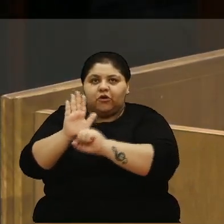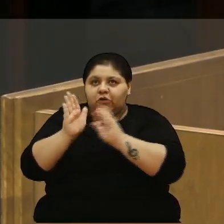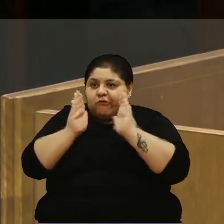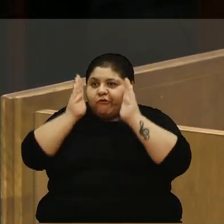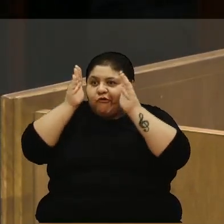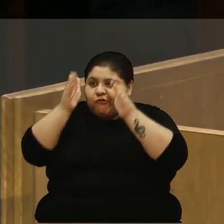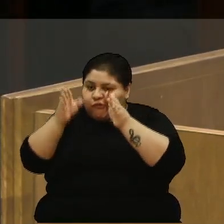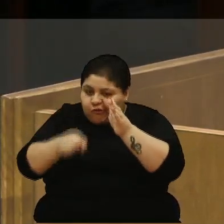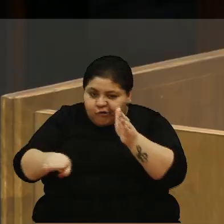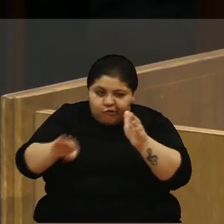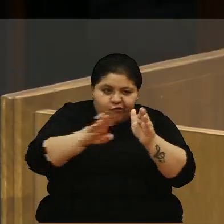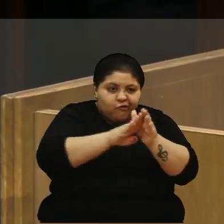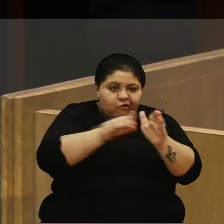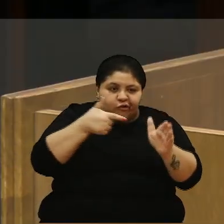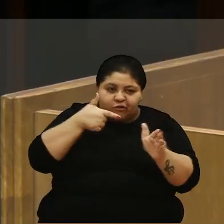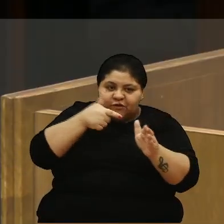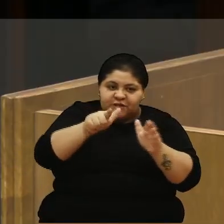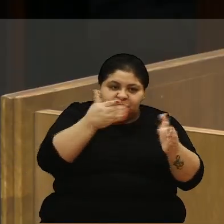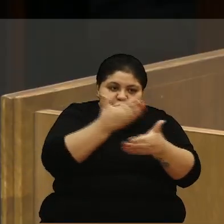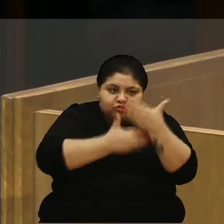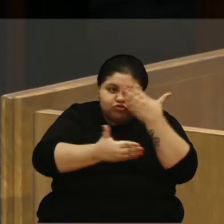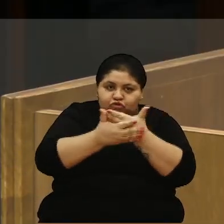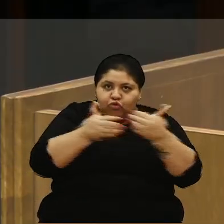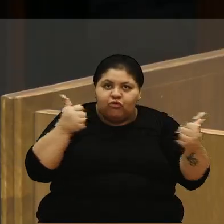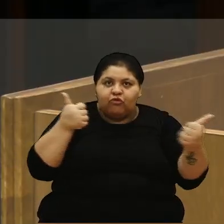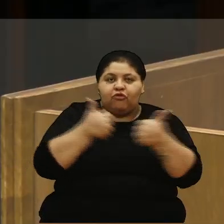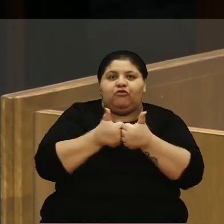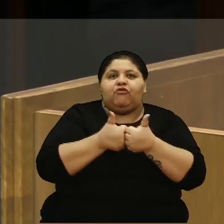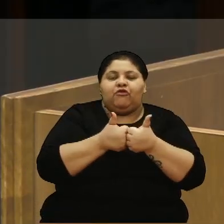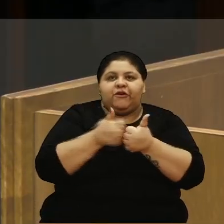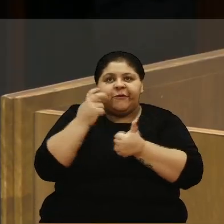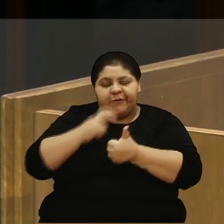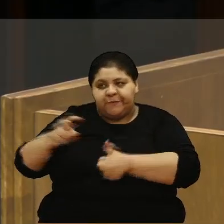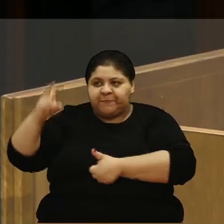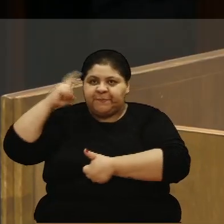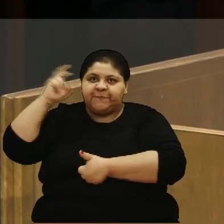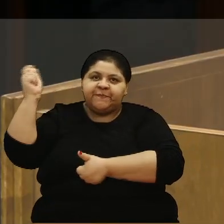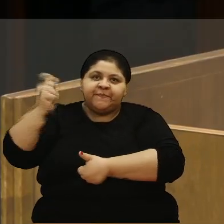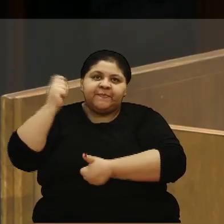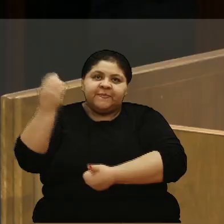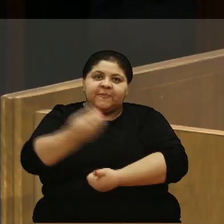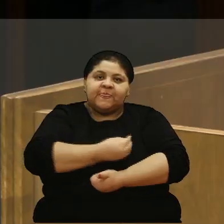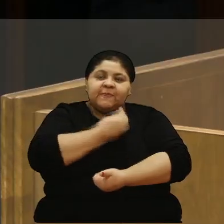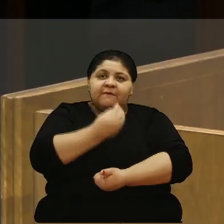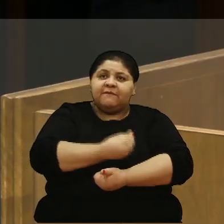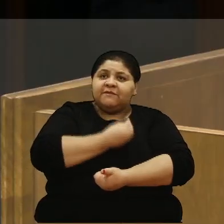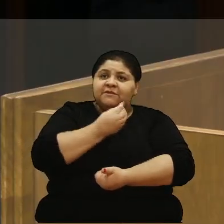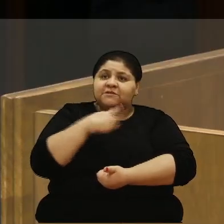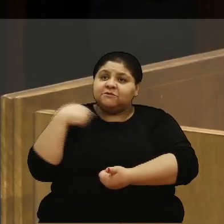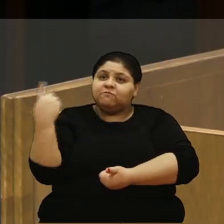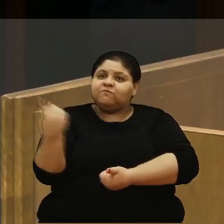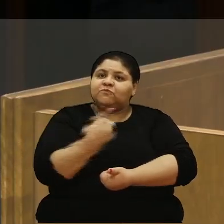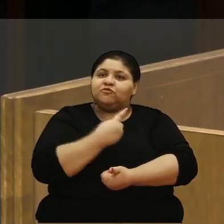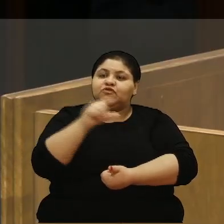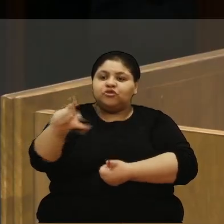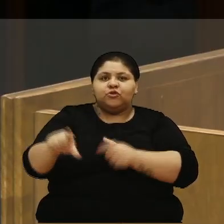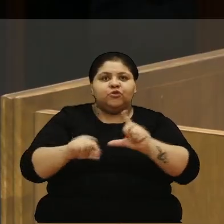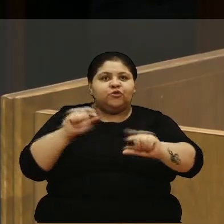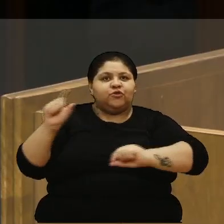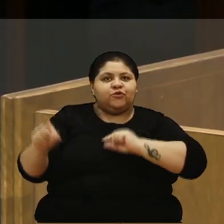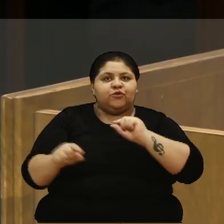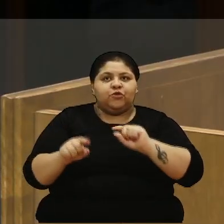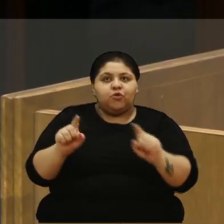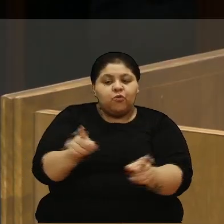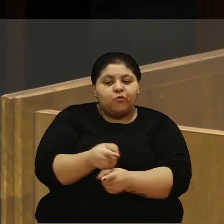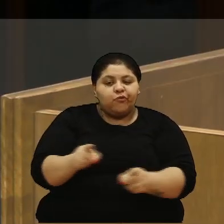lá e vencemos todos juntos. A cultura gaúcha vive em símbolos que nos definem. O